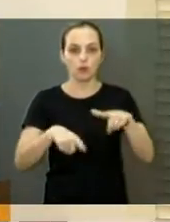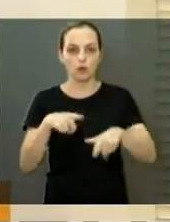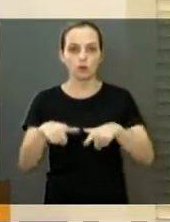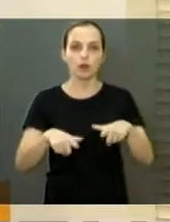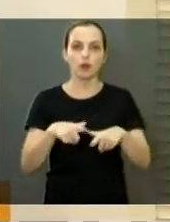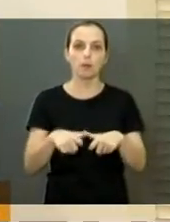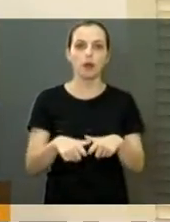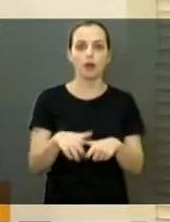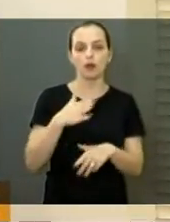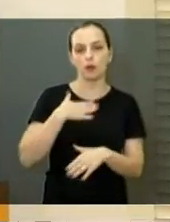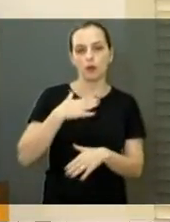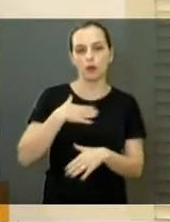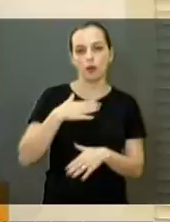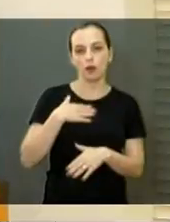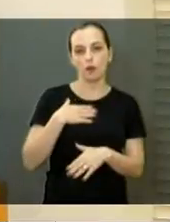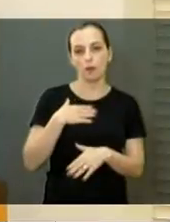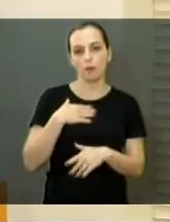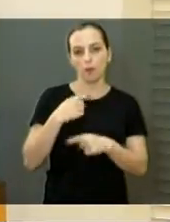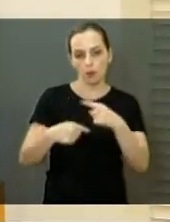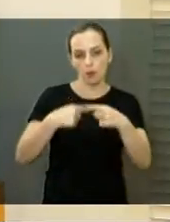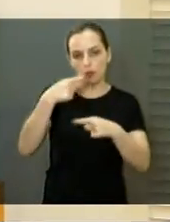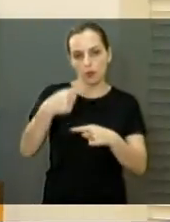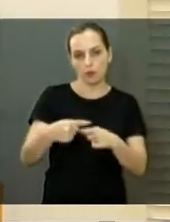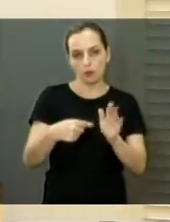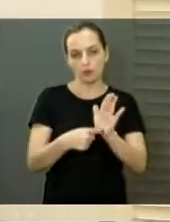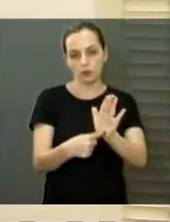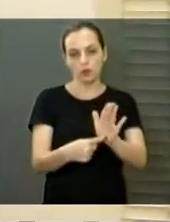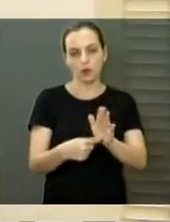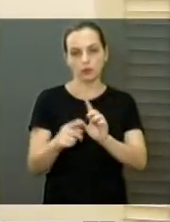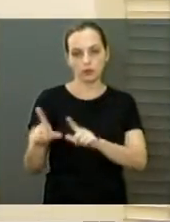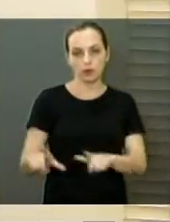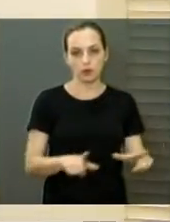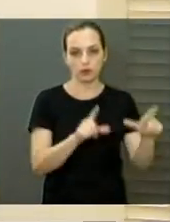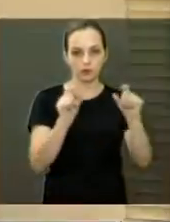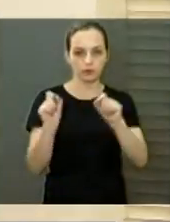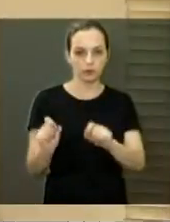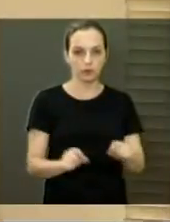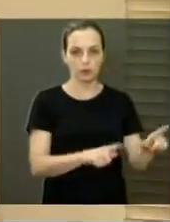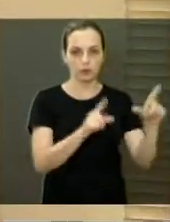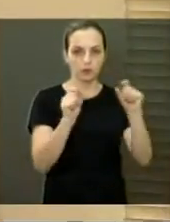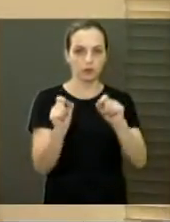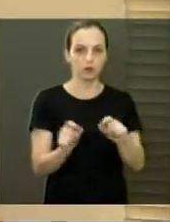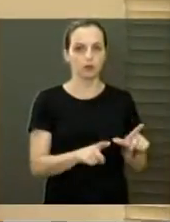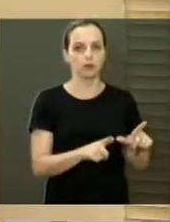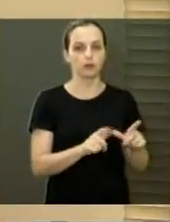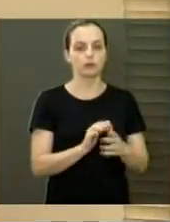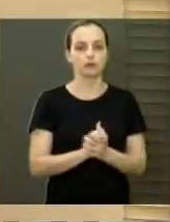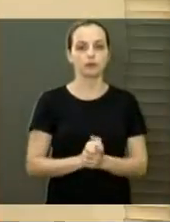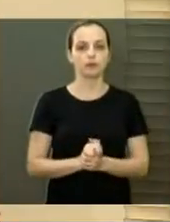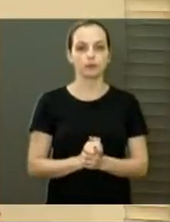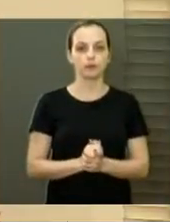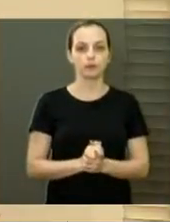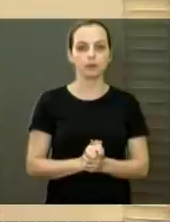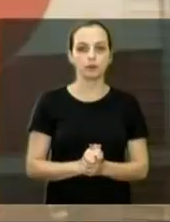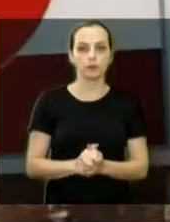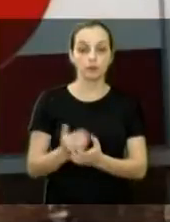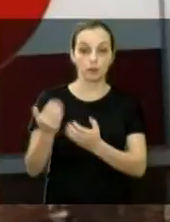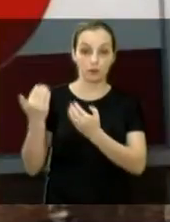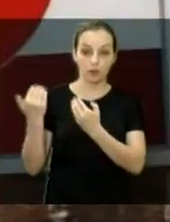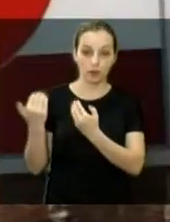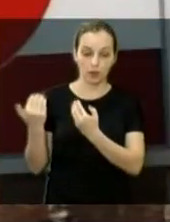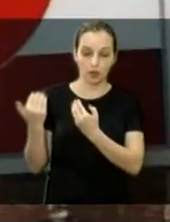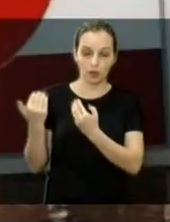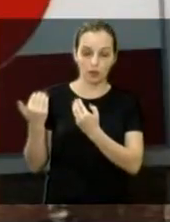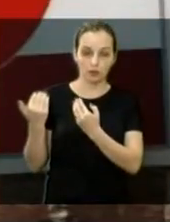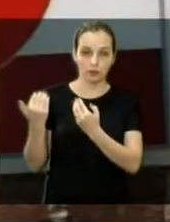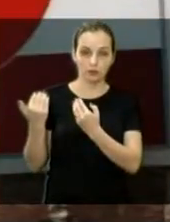E as atividades da semana a gente deixa para a semana que vem. Pode passar o slide, por favor. Aí está o gráfico que posteriormente será